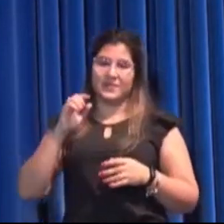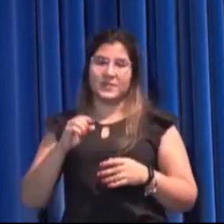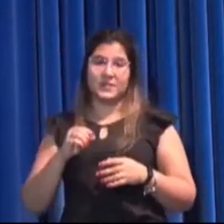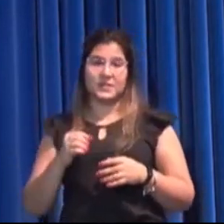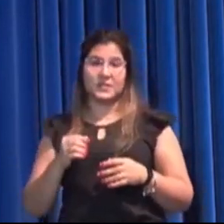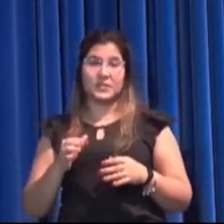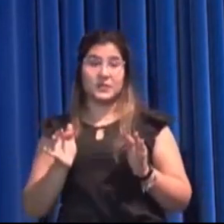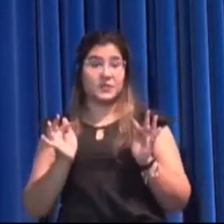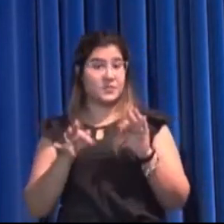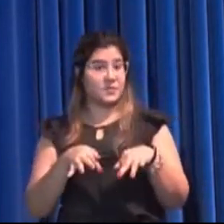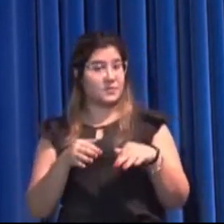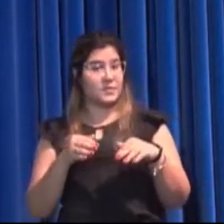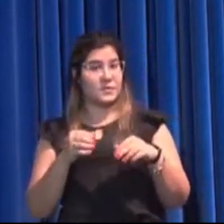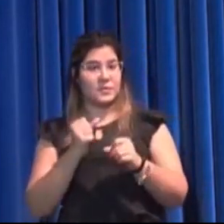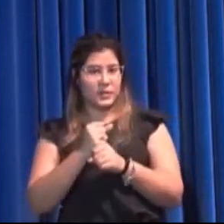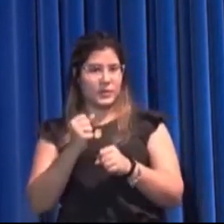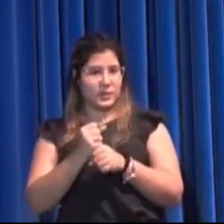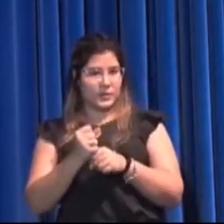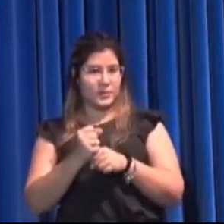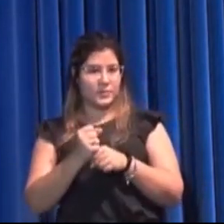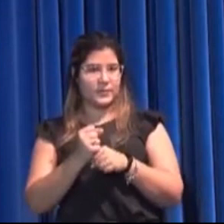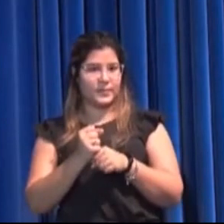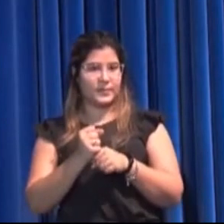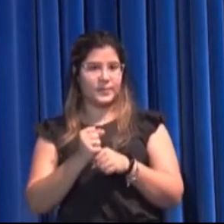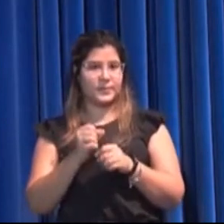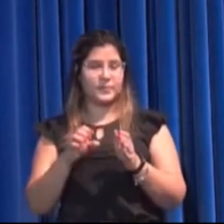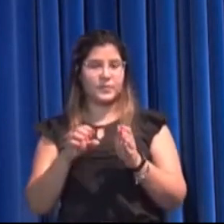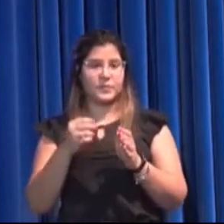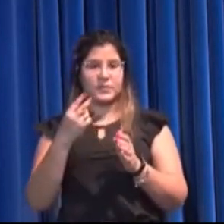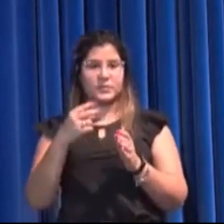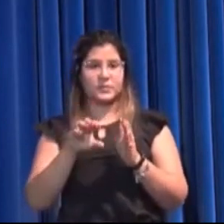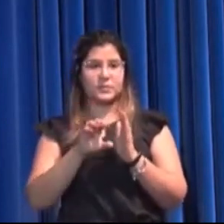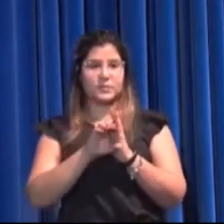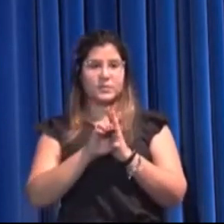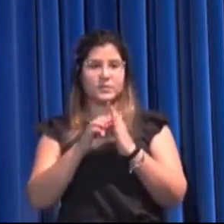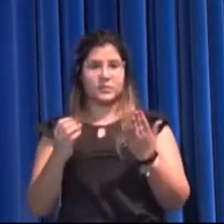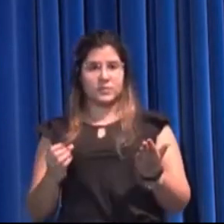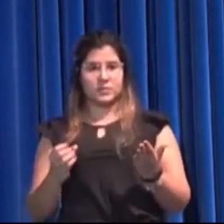Terminada a construção, 2 Crônicas, capítulo 5, verso 1